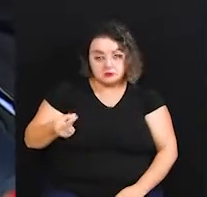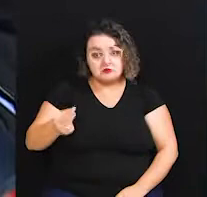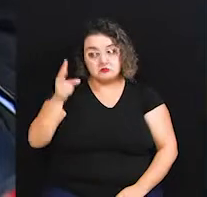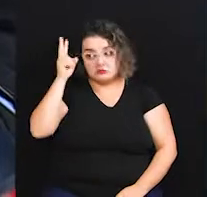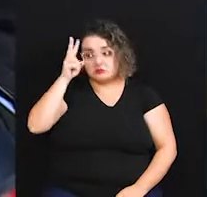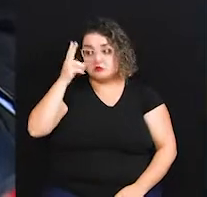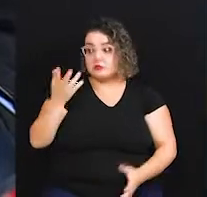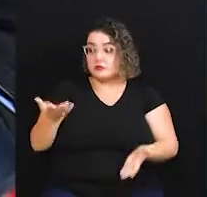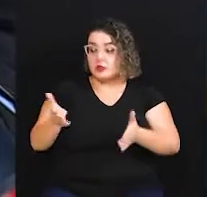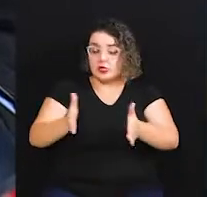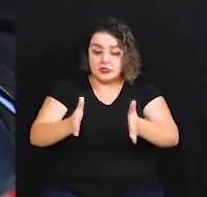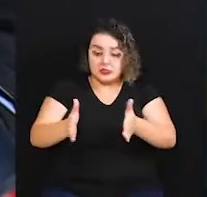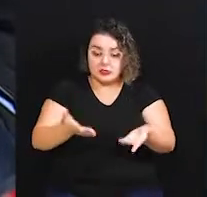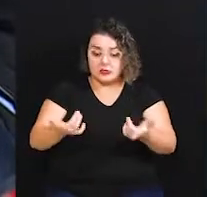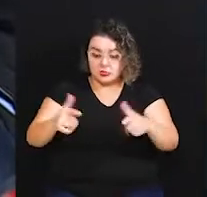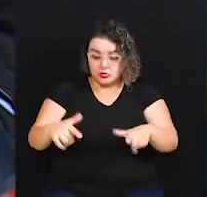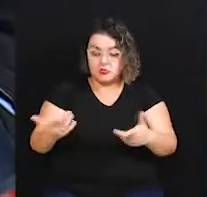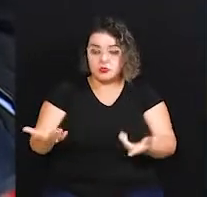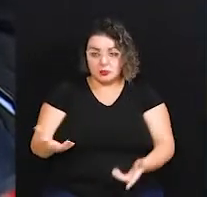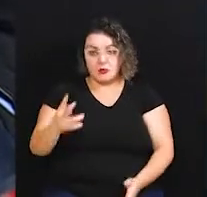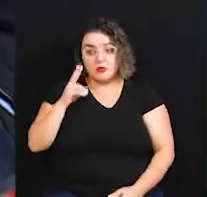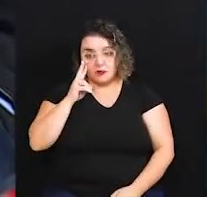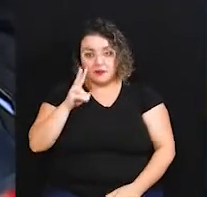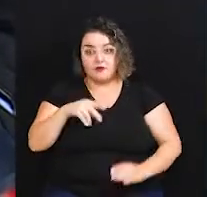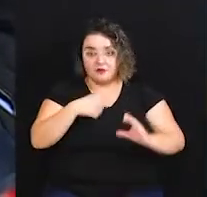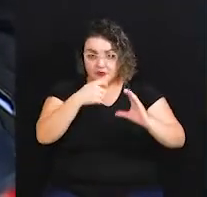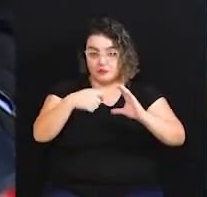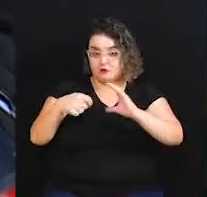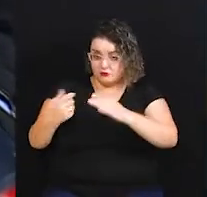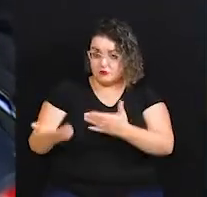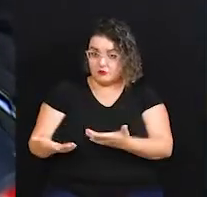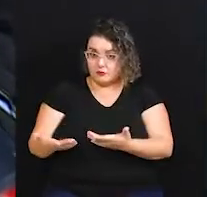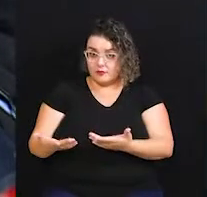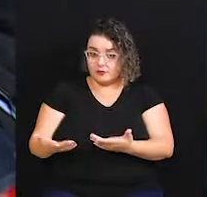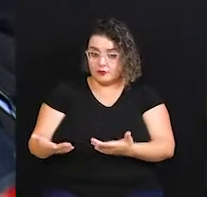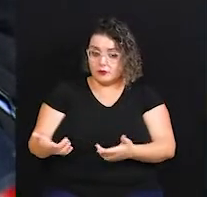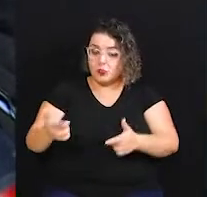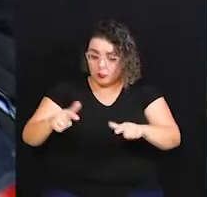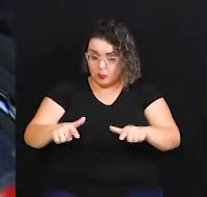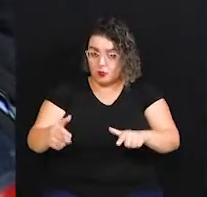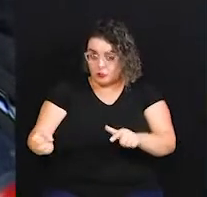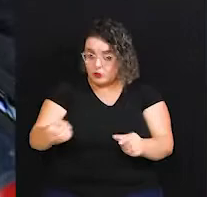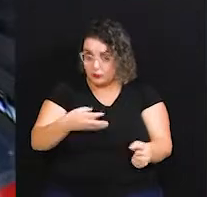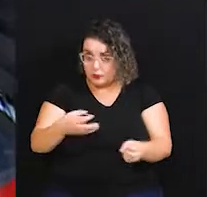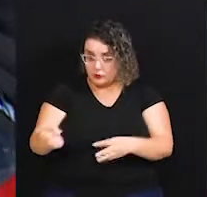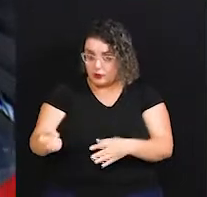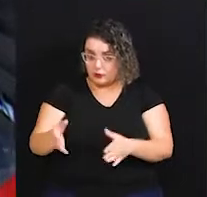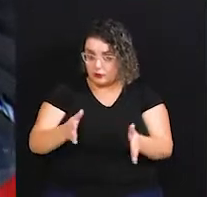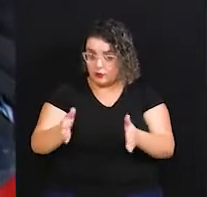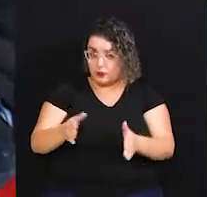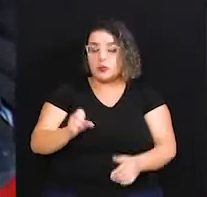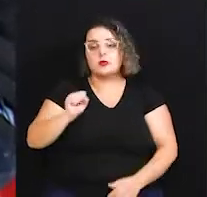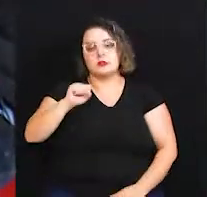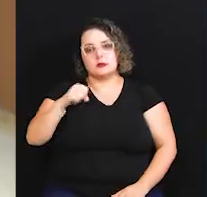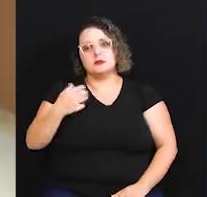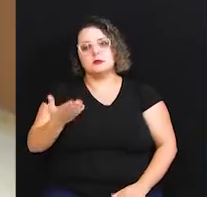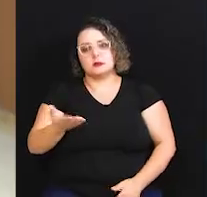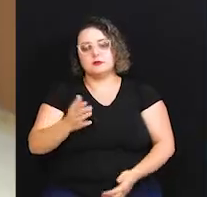esse espaço que todo mundo vai ver nas filmagens é um espaço relativamente recente, então, né?